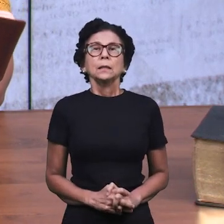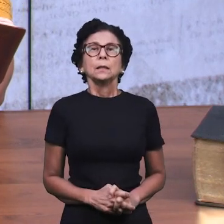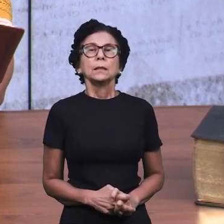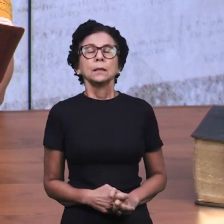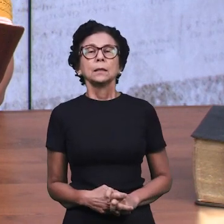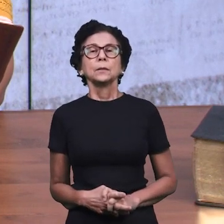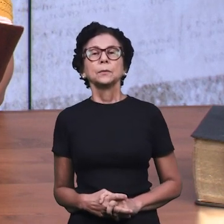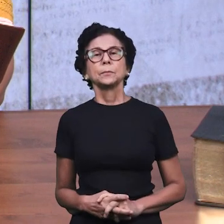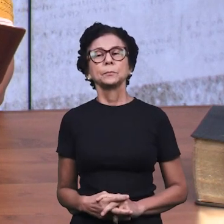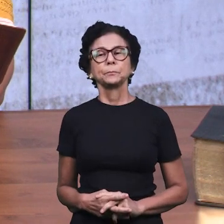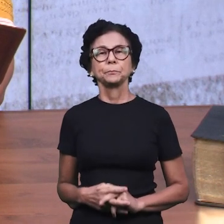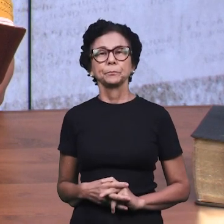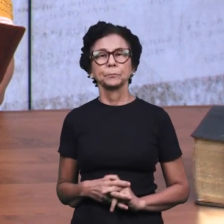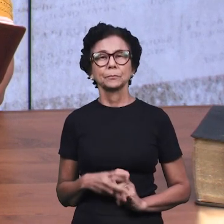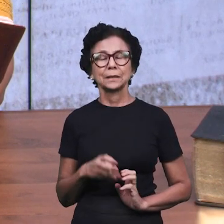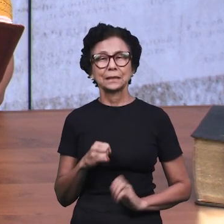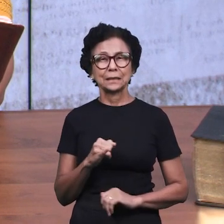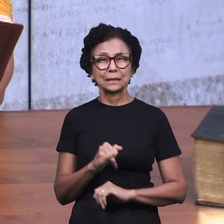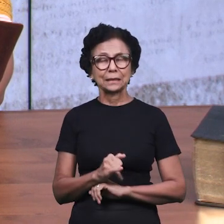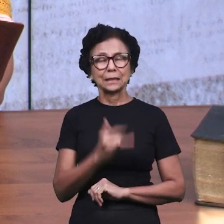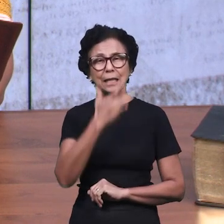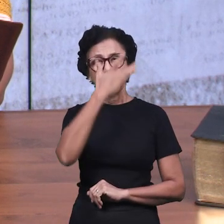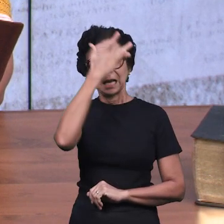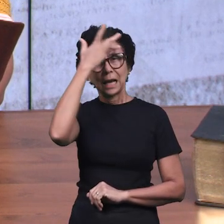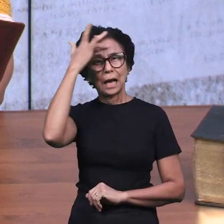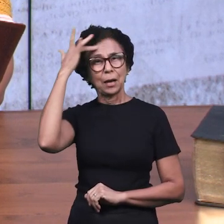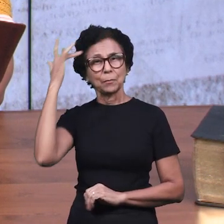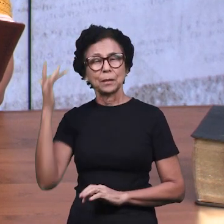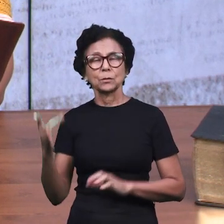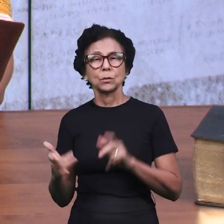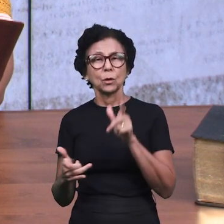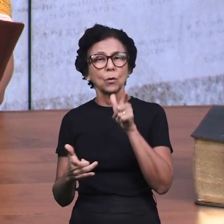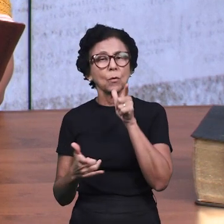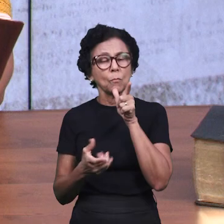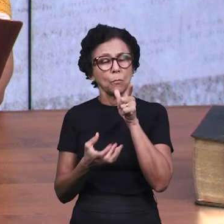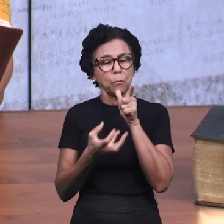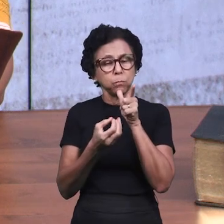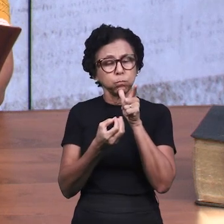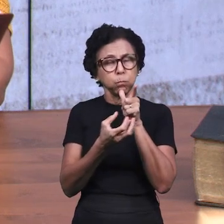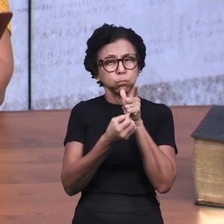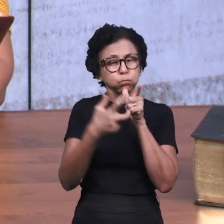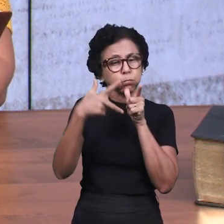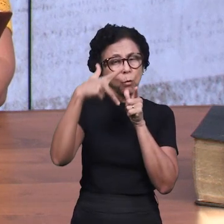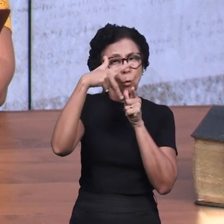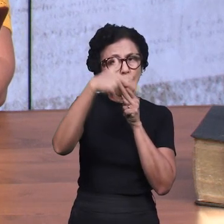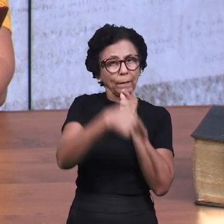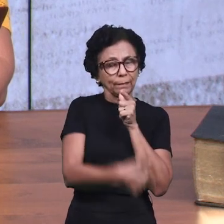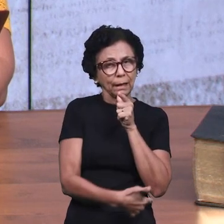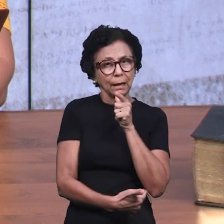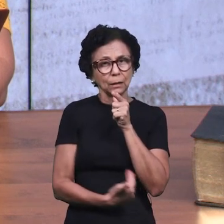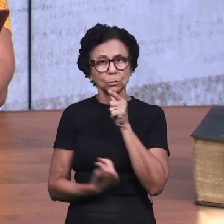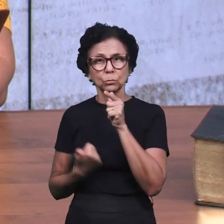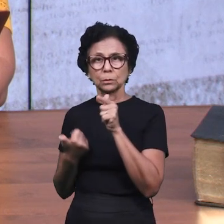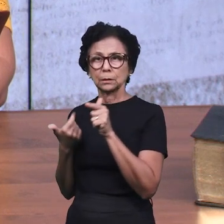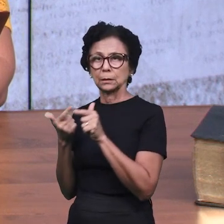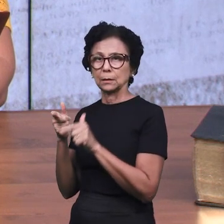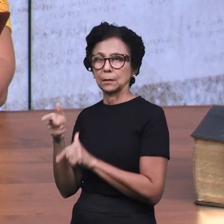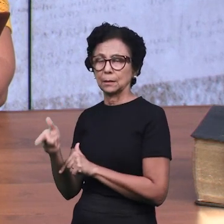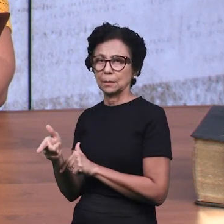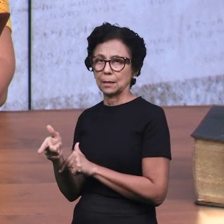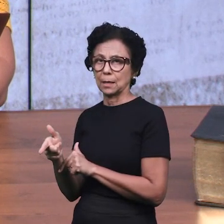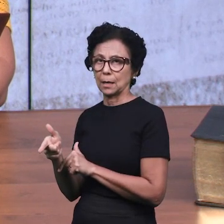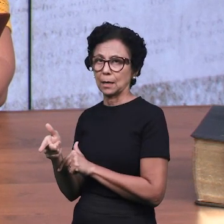O quebrado de quebradura e o castrado não entrará na congregação do Senhor.